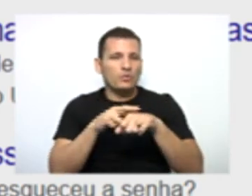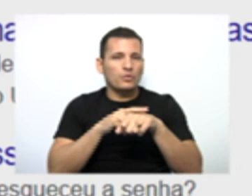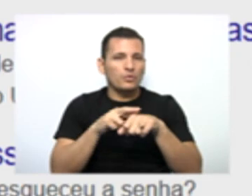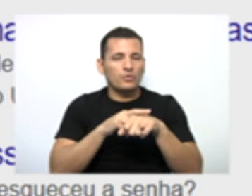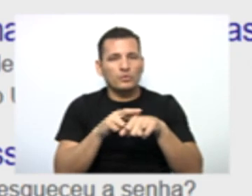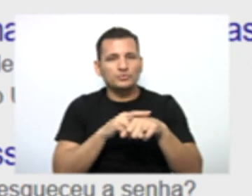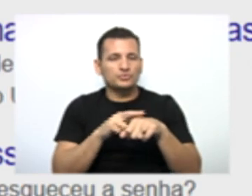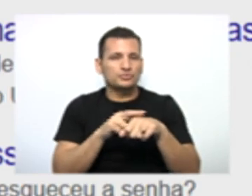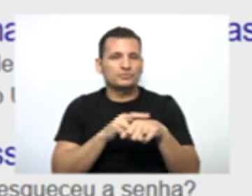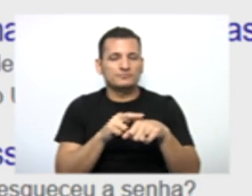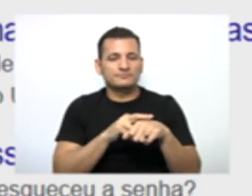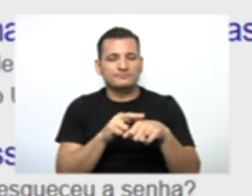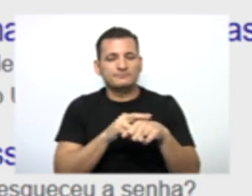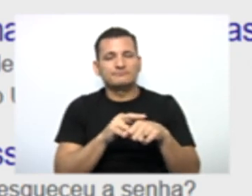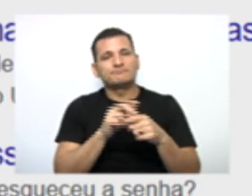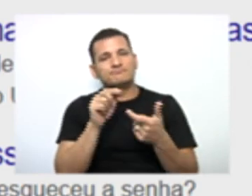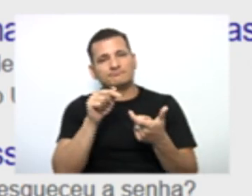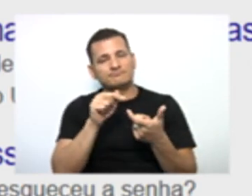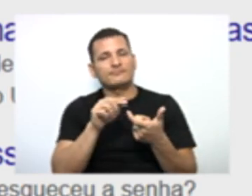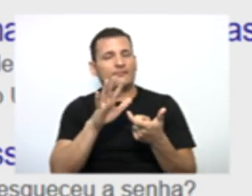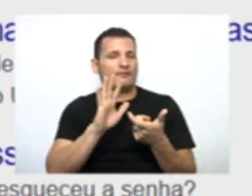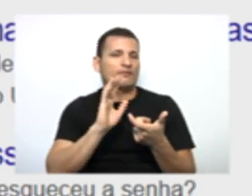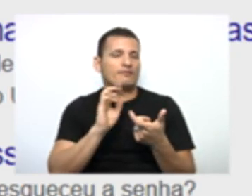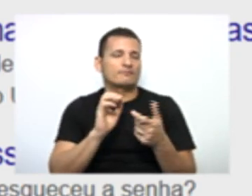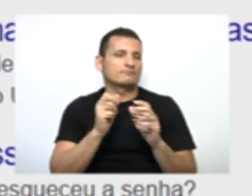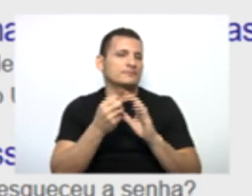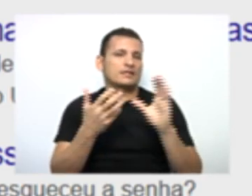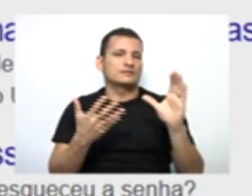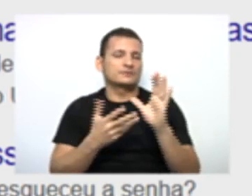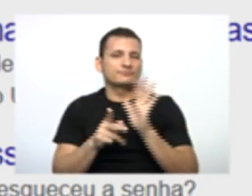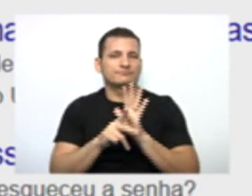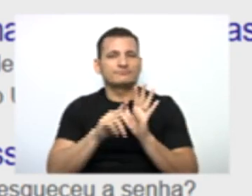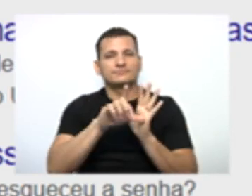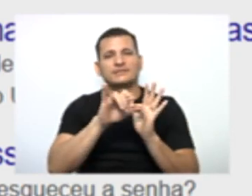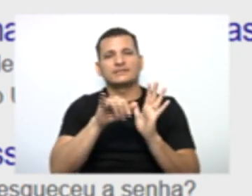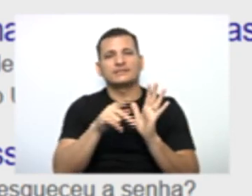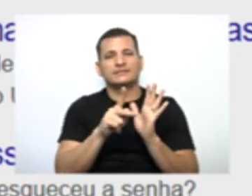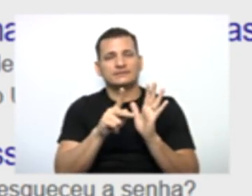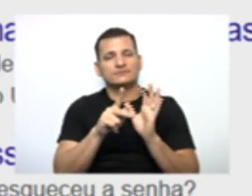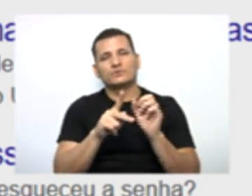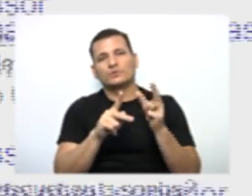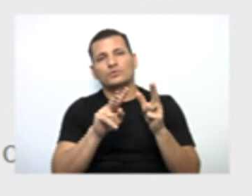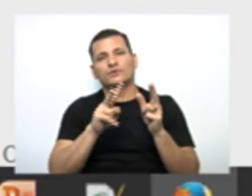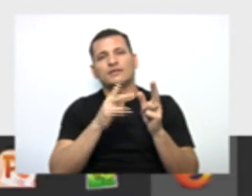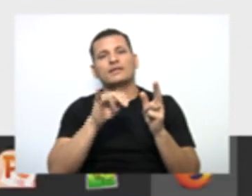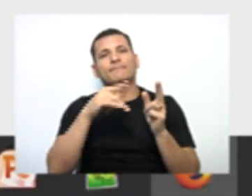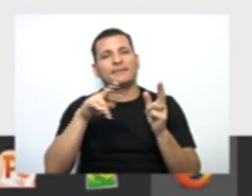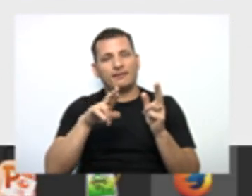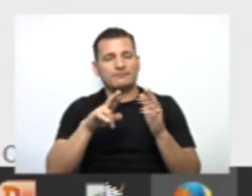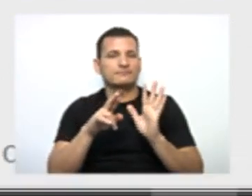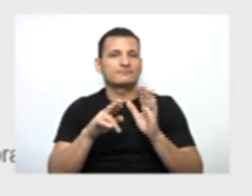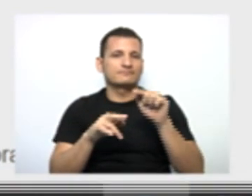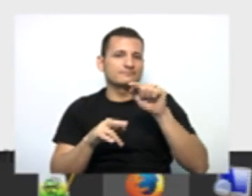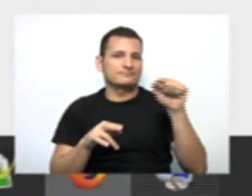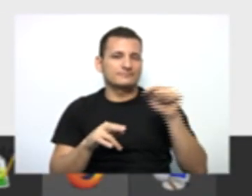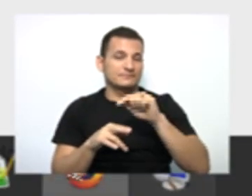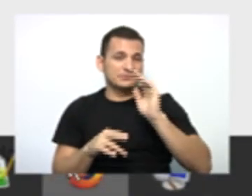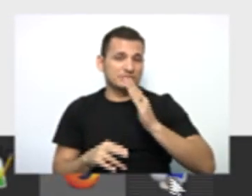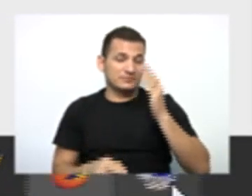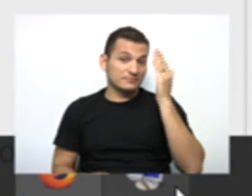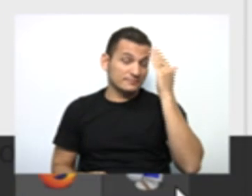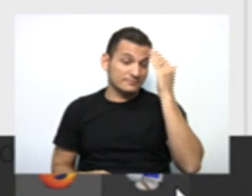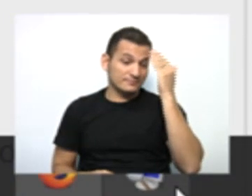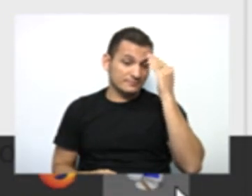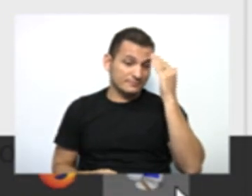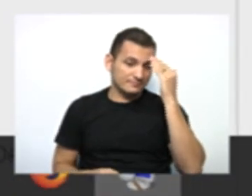Então, essa também é uma característica marcante de links e hiperlinks. Então, você já sabe aí que